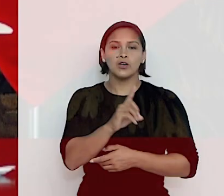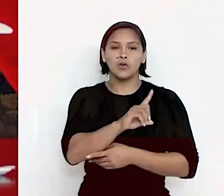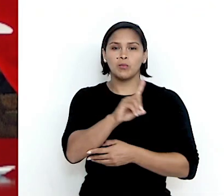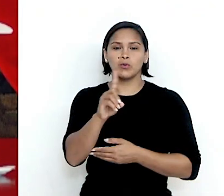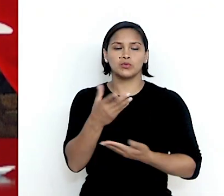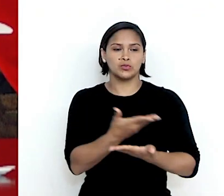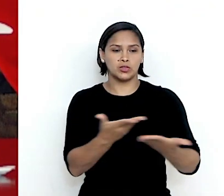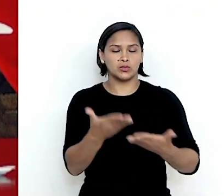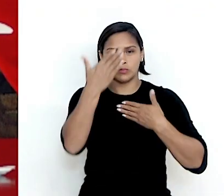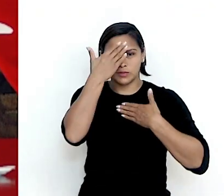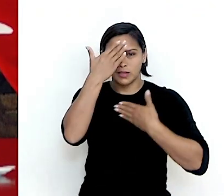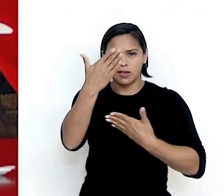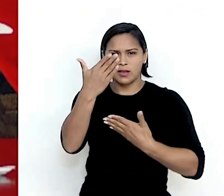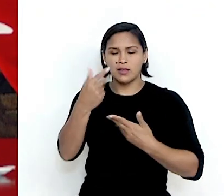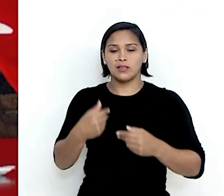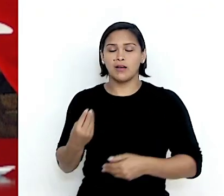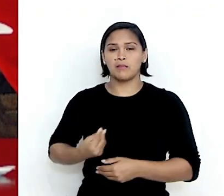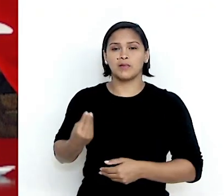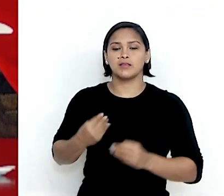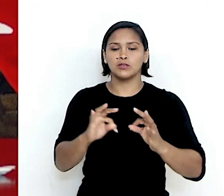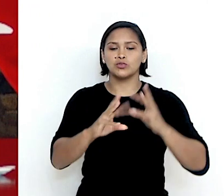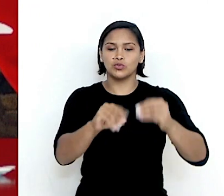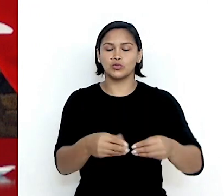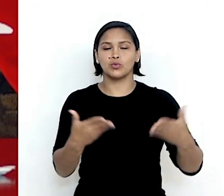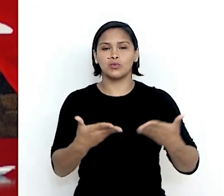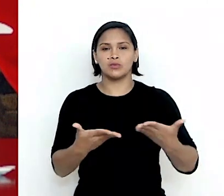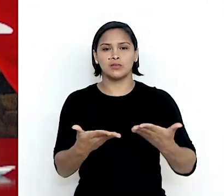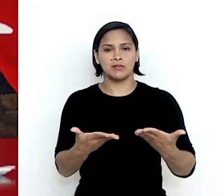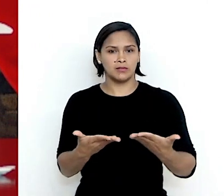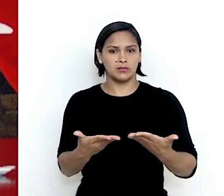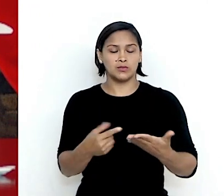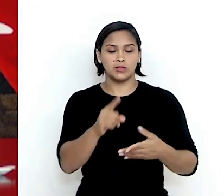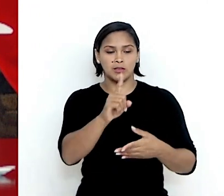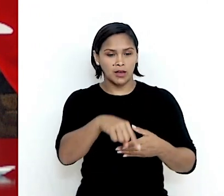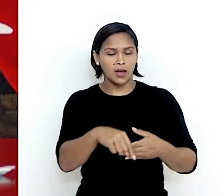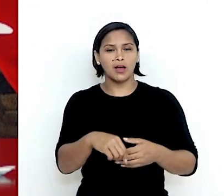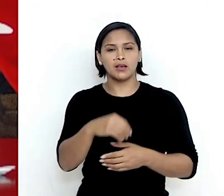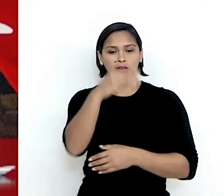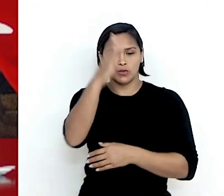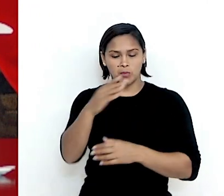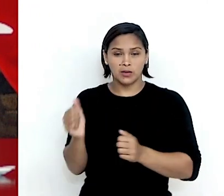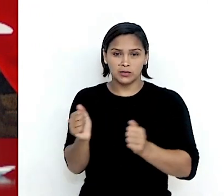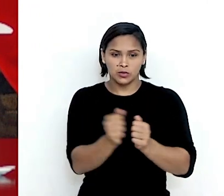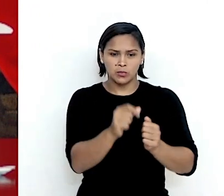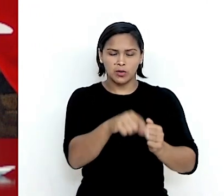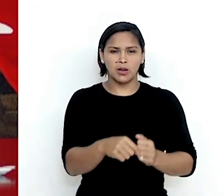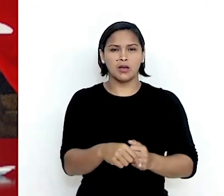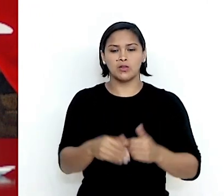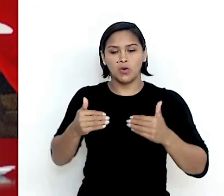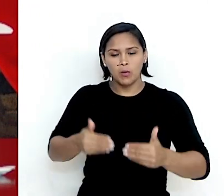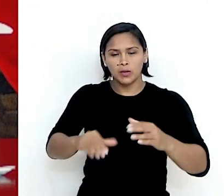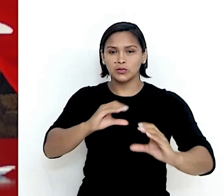Muito bom dia, muito buenos dias. Agradeço a presença de todos aqui. Aqui no Brasil, ao meu lado,